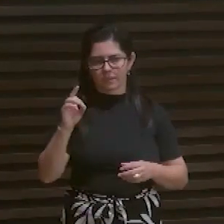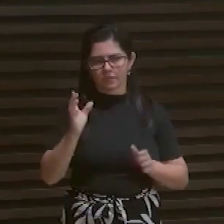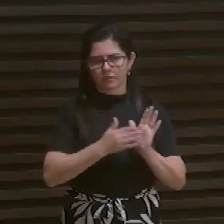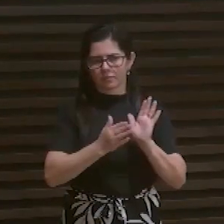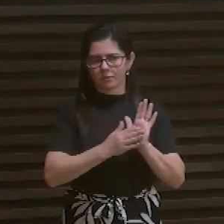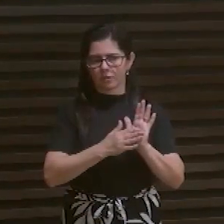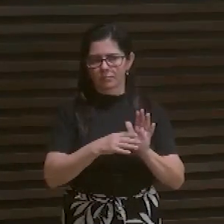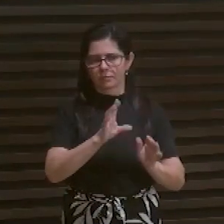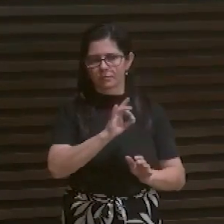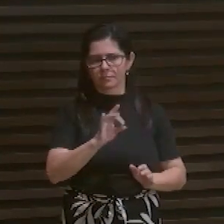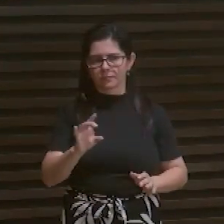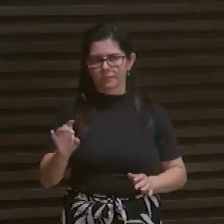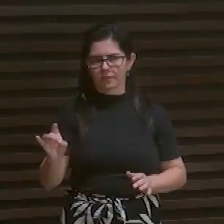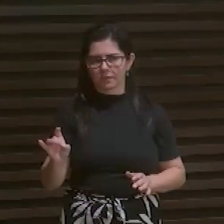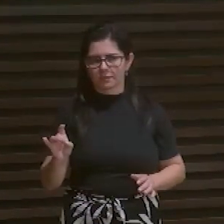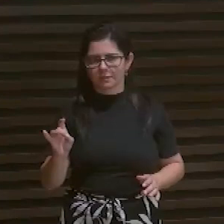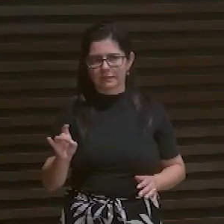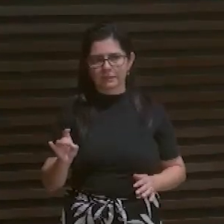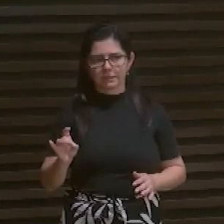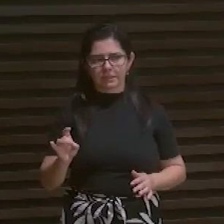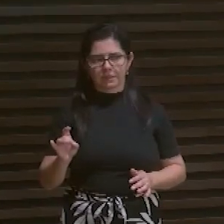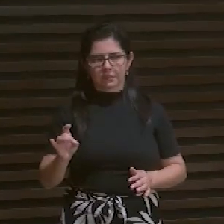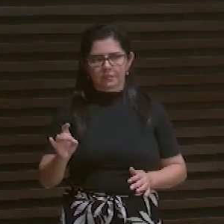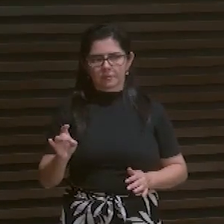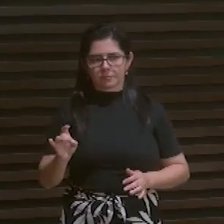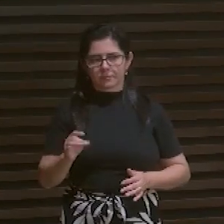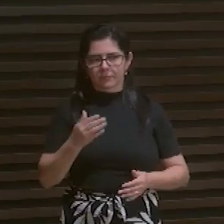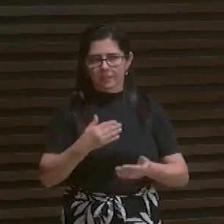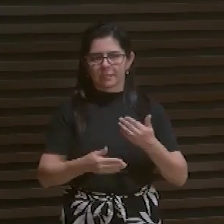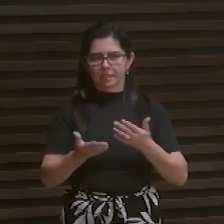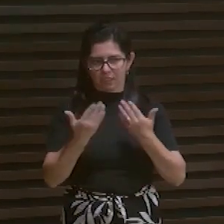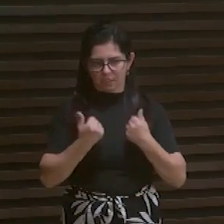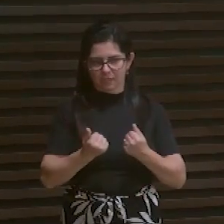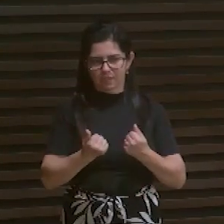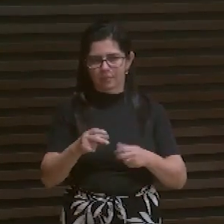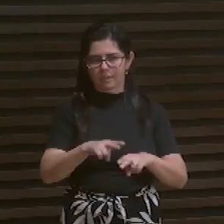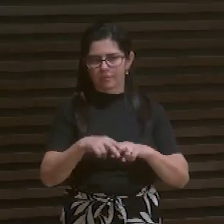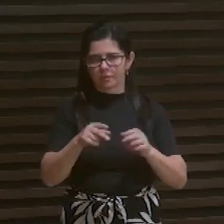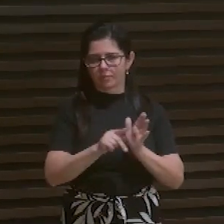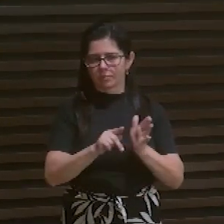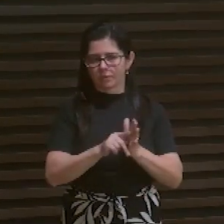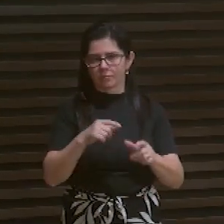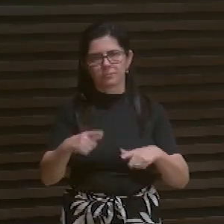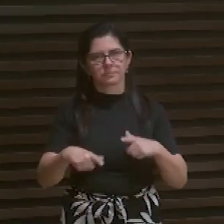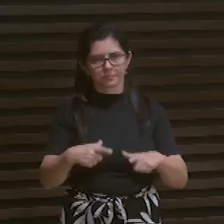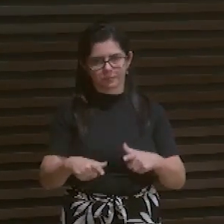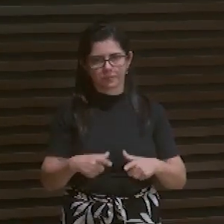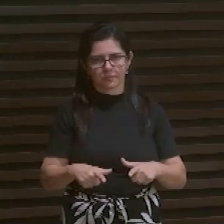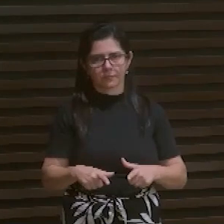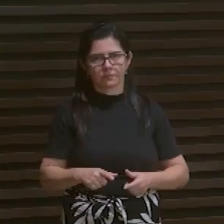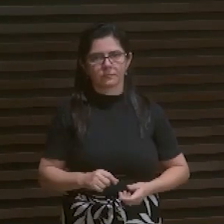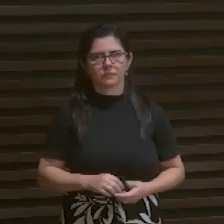será recompensado de acordo com o seu próprio trabalho. A diversidade de ministérios dados pelo Senhor está